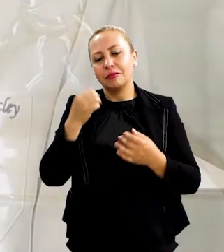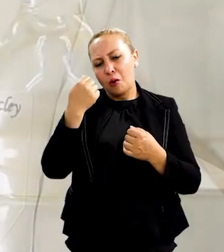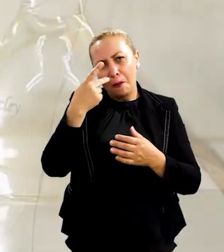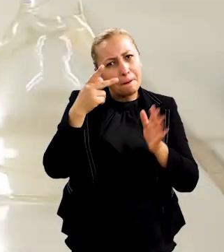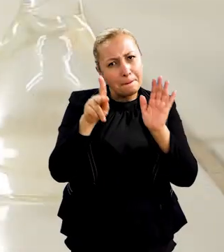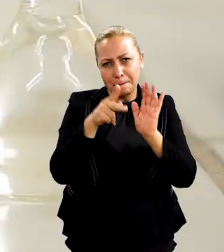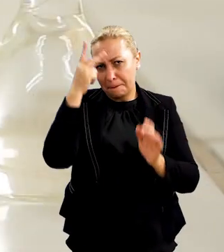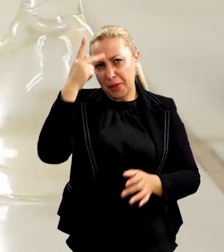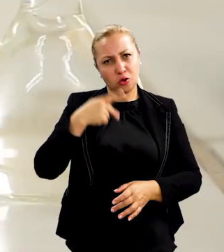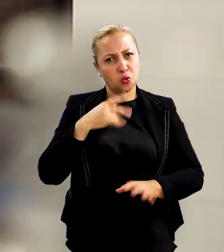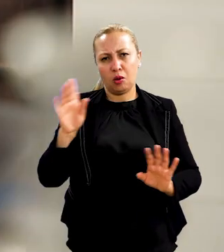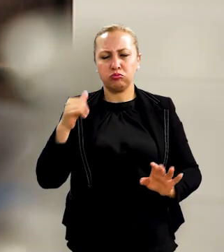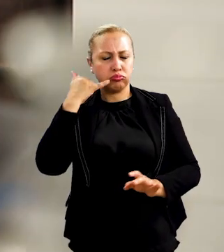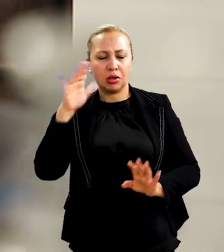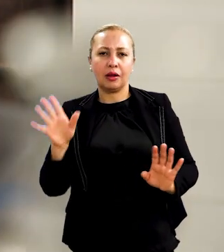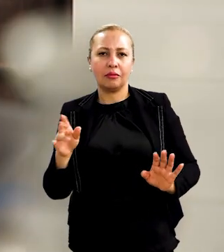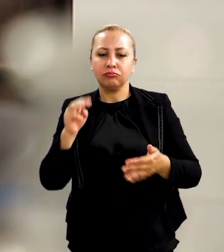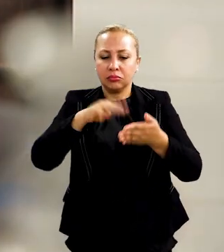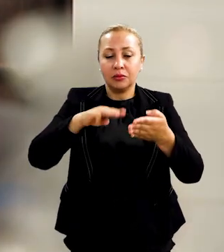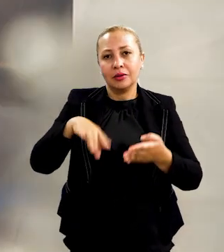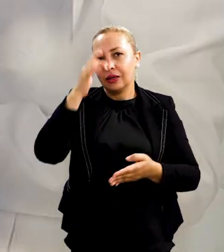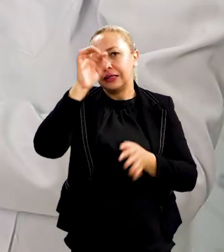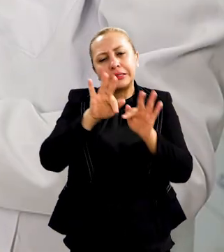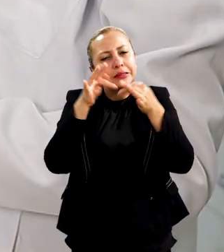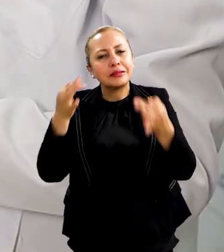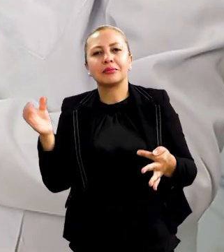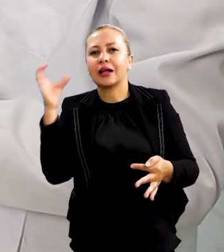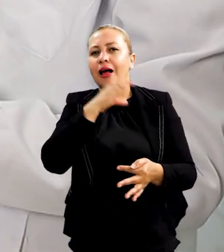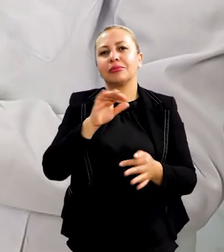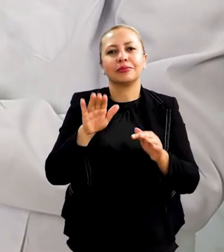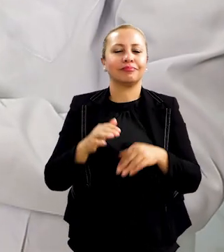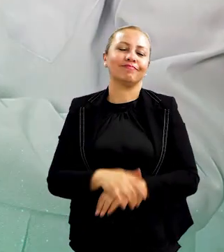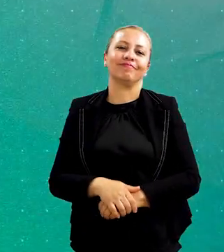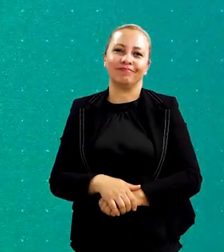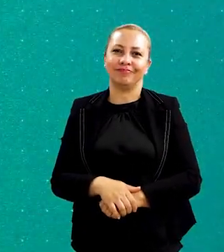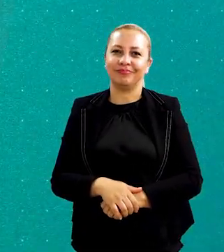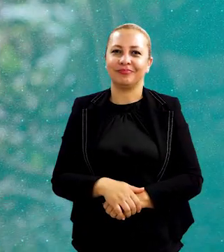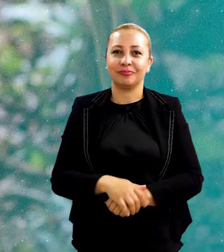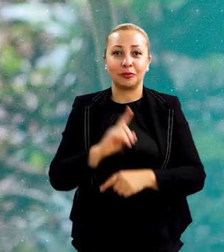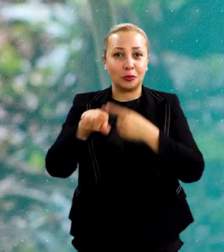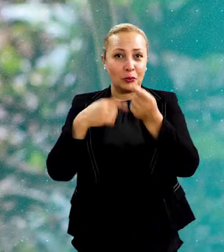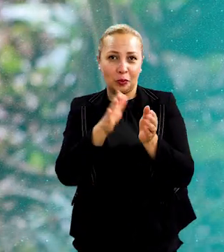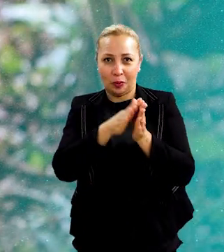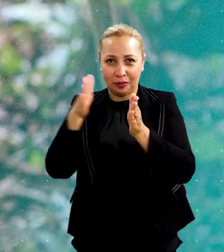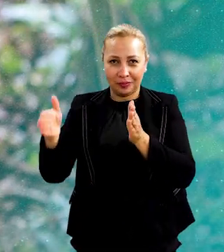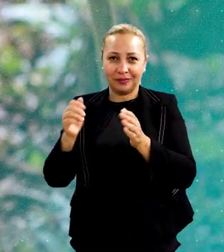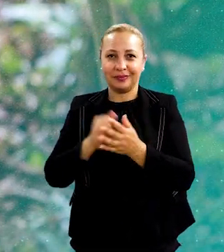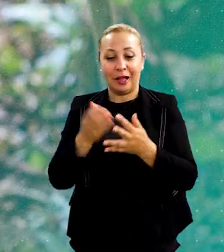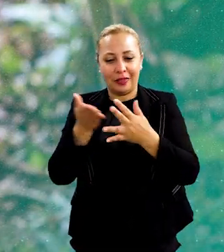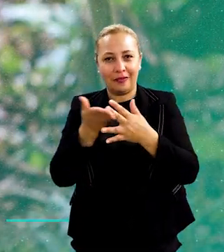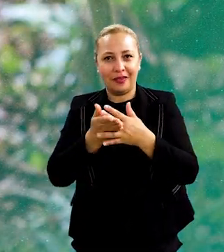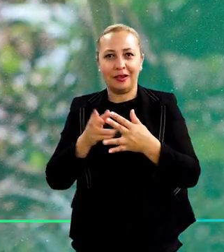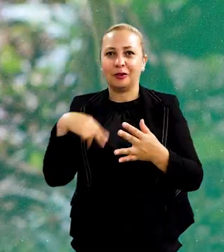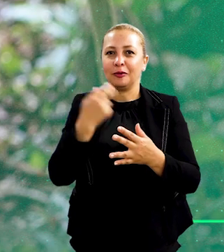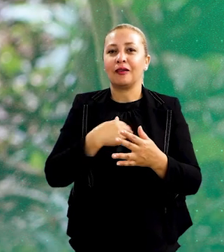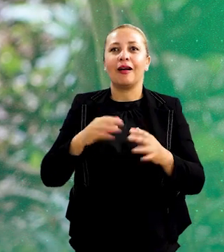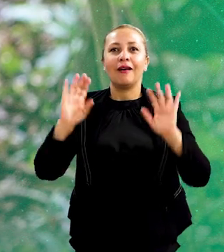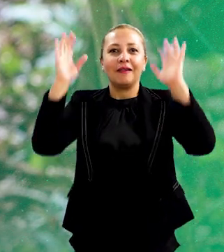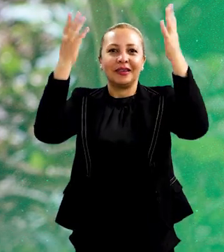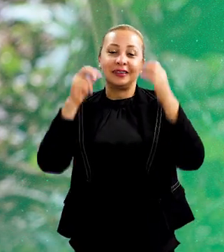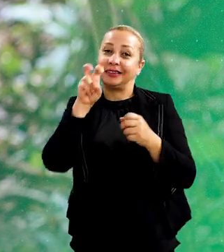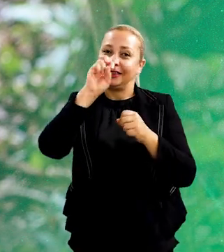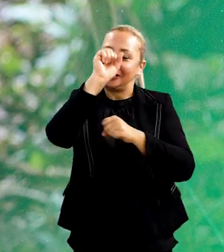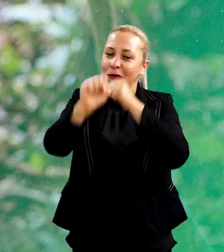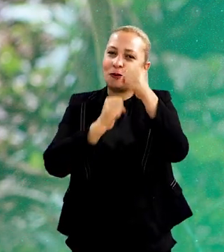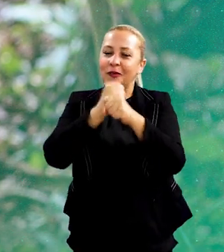pode usar seu próprio smartphone e a metodologia é bem simples, rápida e prática. No próximo bloco, vamos celebrar os 5 anos